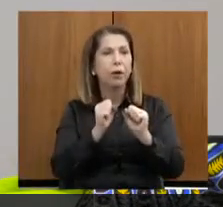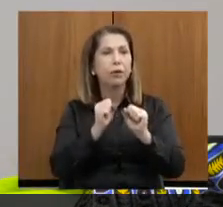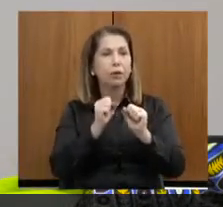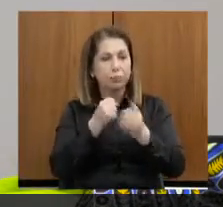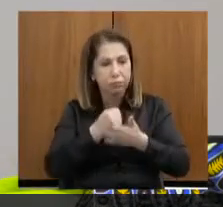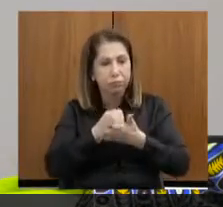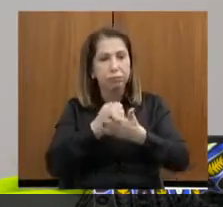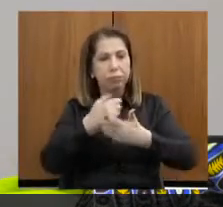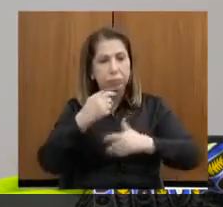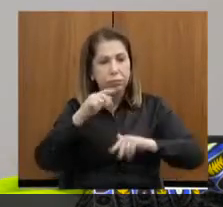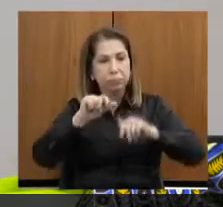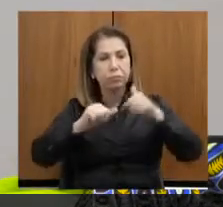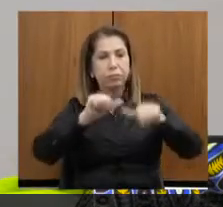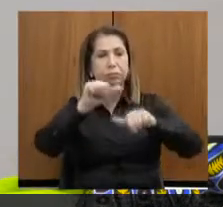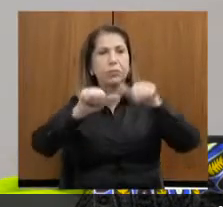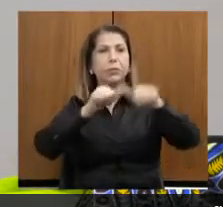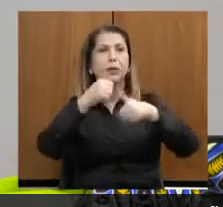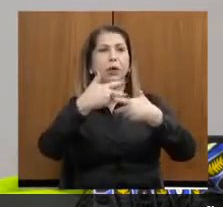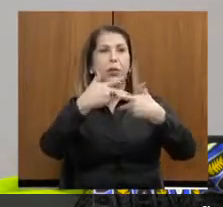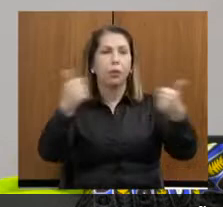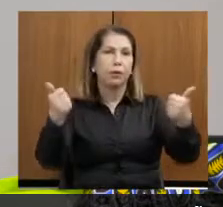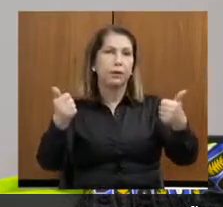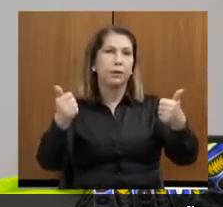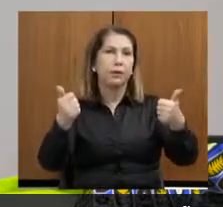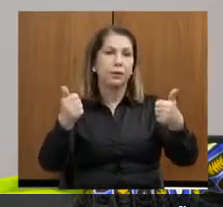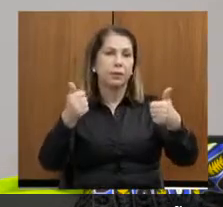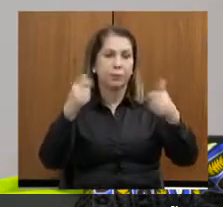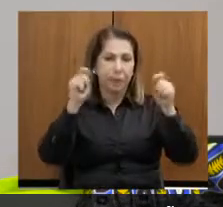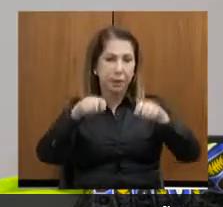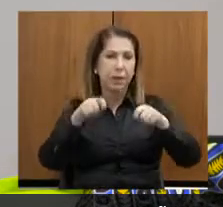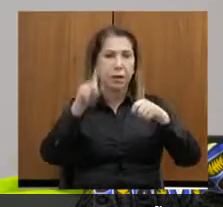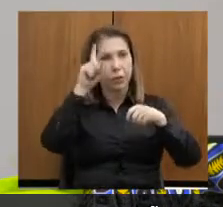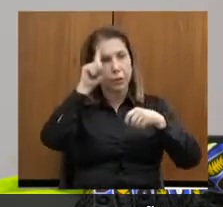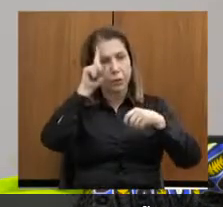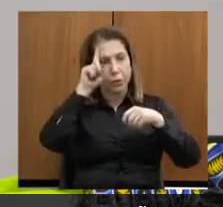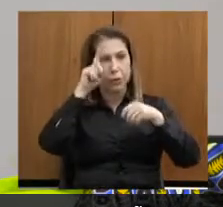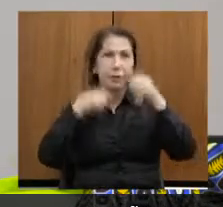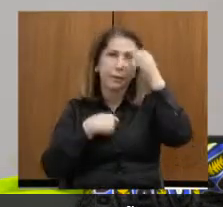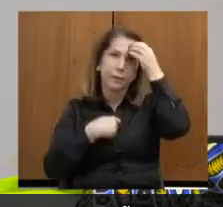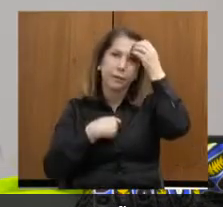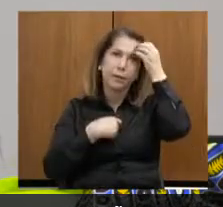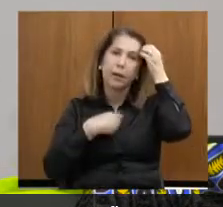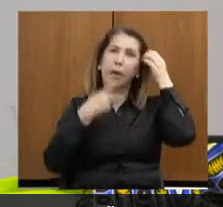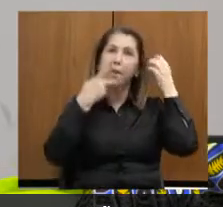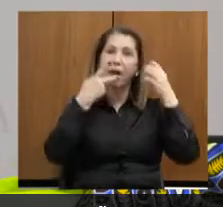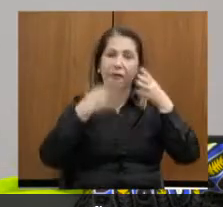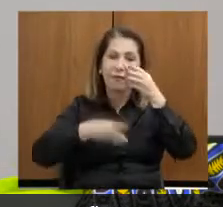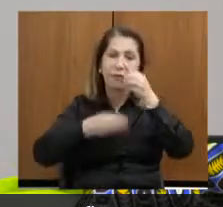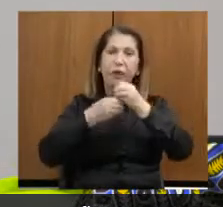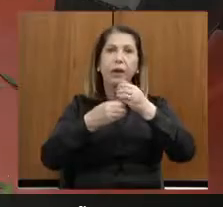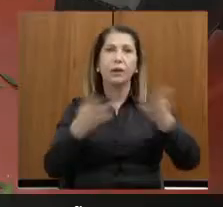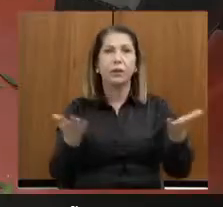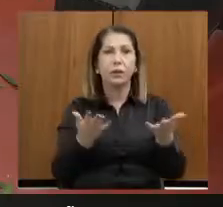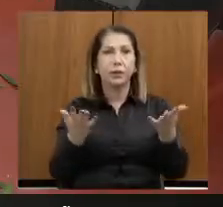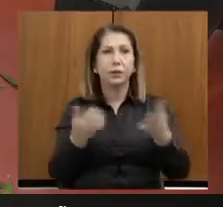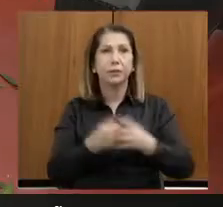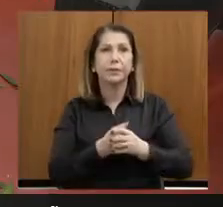diferença cobrando as autoridades locais mudanças no seu cotidiano Essa era minha contribuição